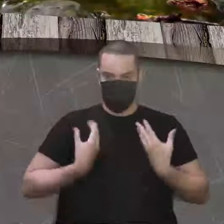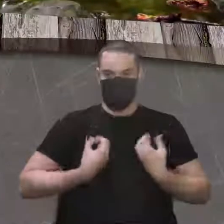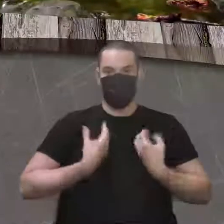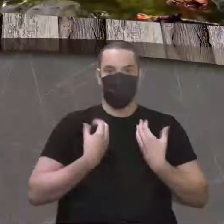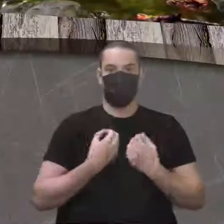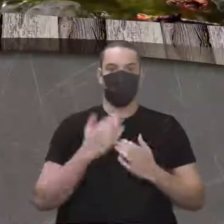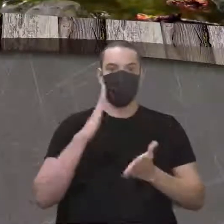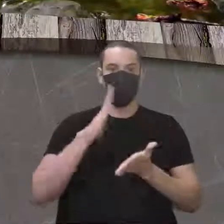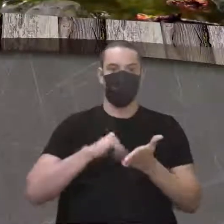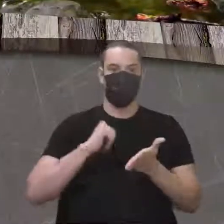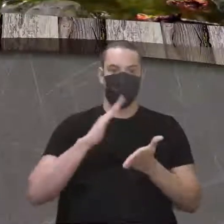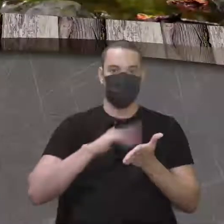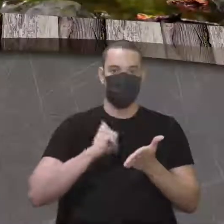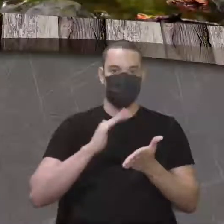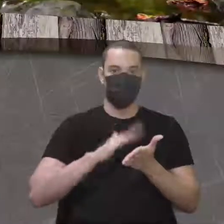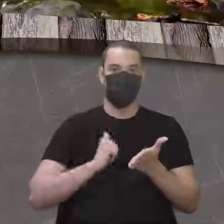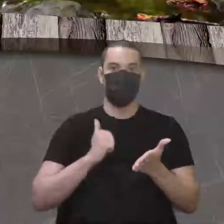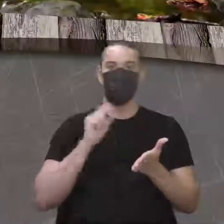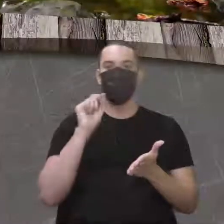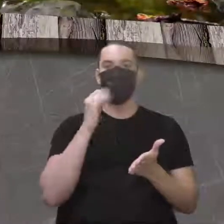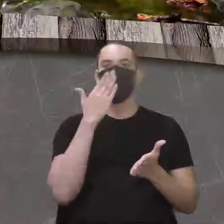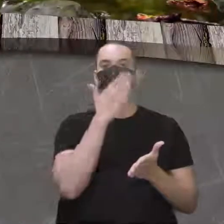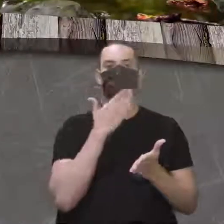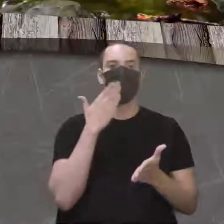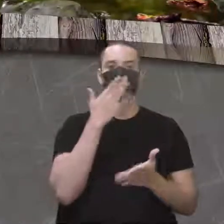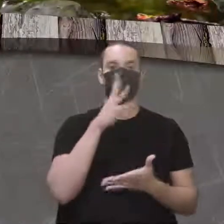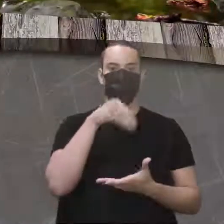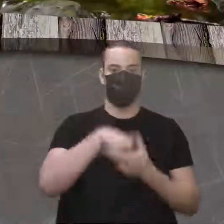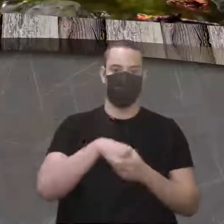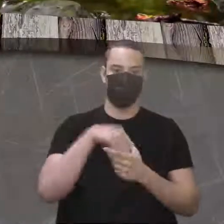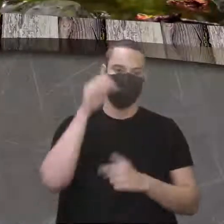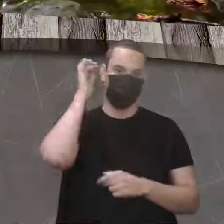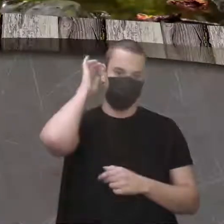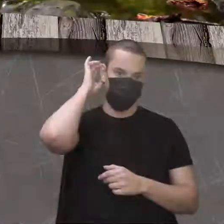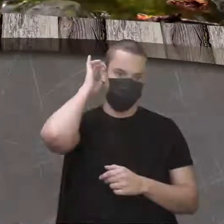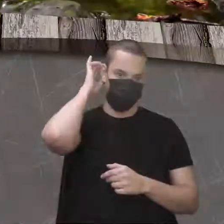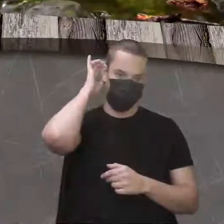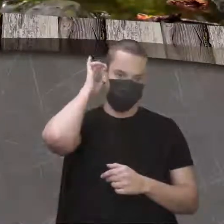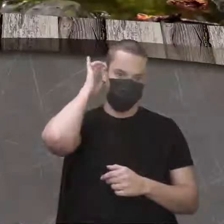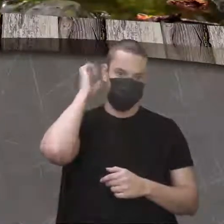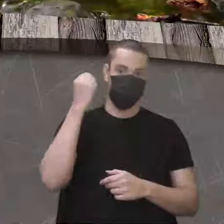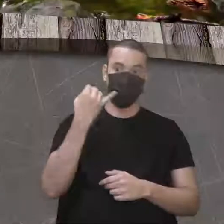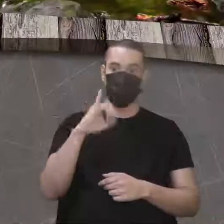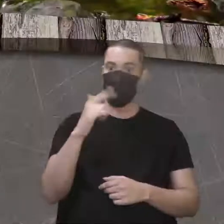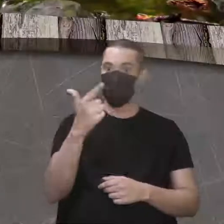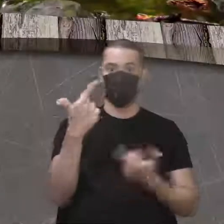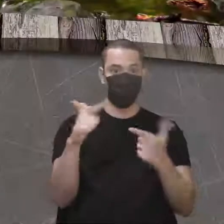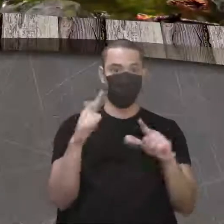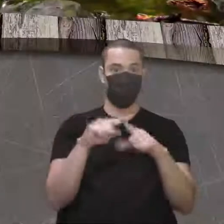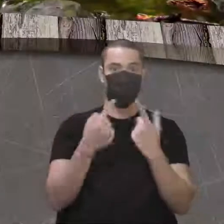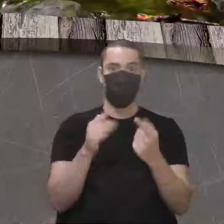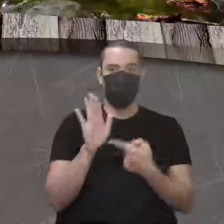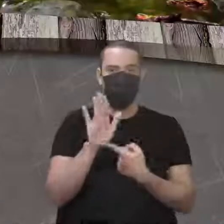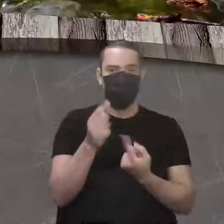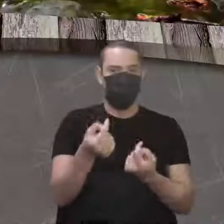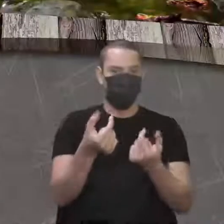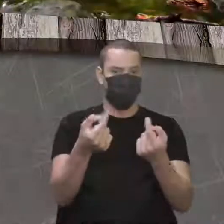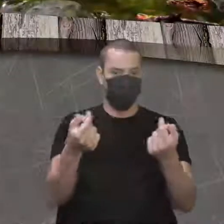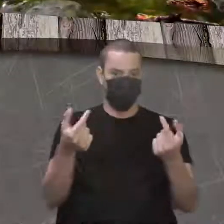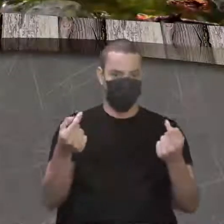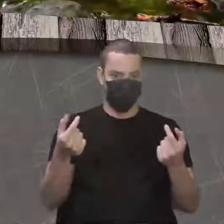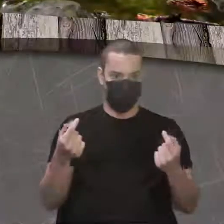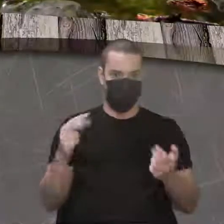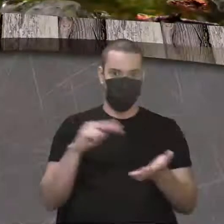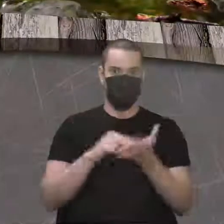permitir retirada do excesso de açúcar do nosso organismo. Quando você não apresenta, ou apresenta em pequena quantidade, você não apresenta,